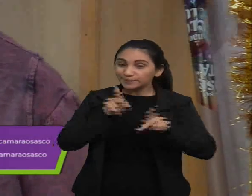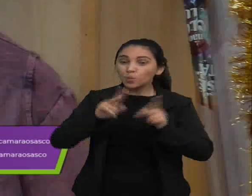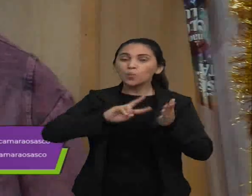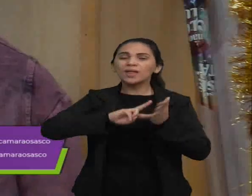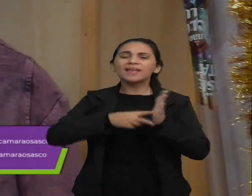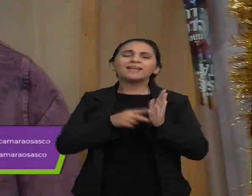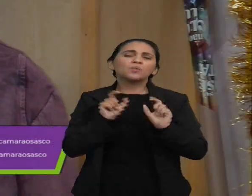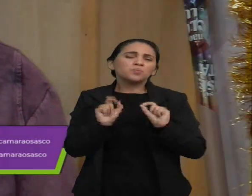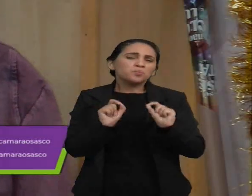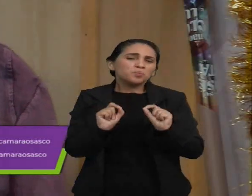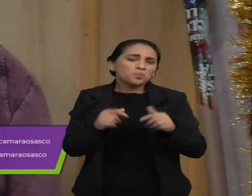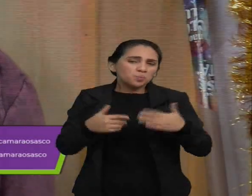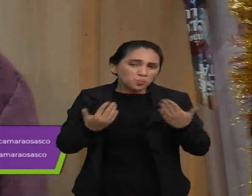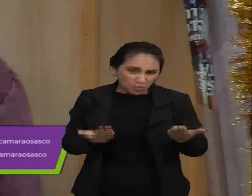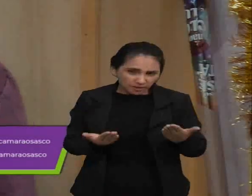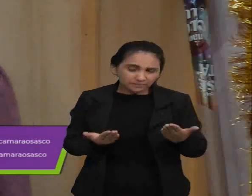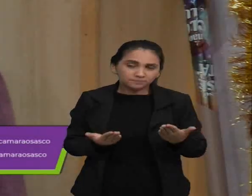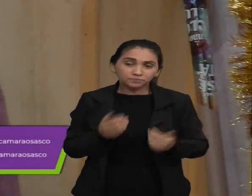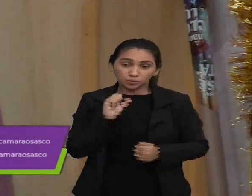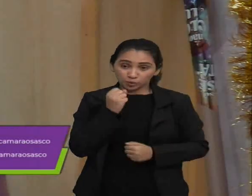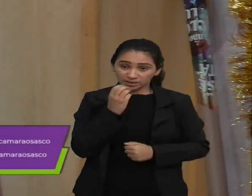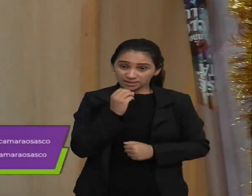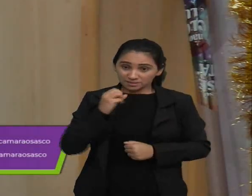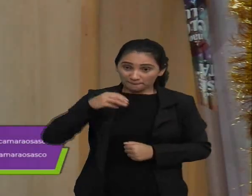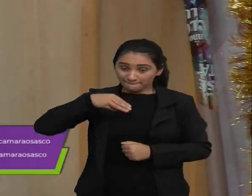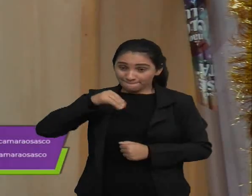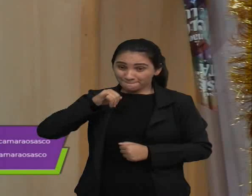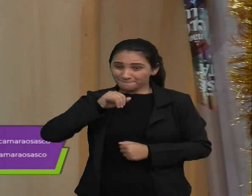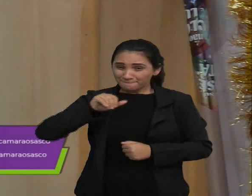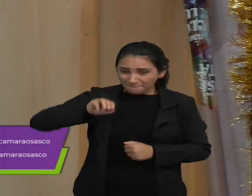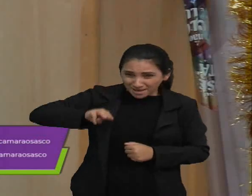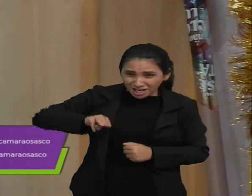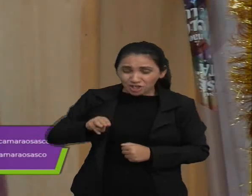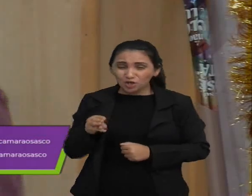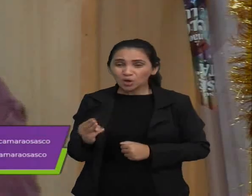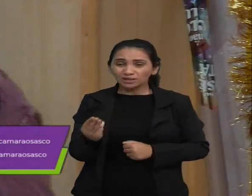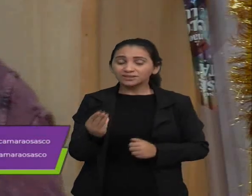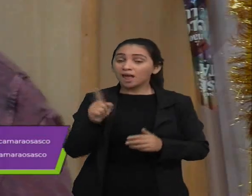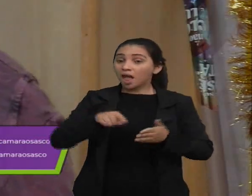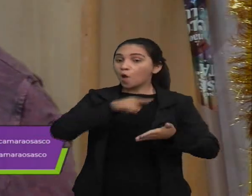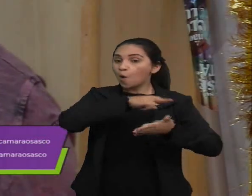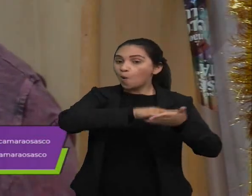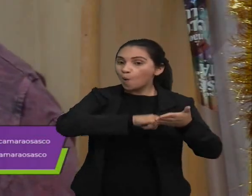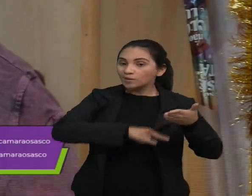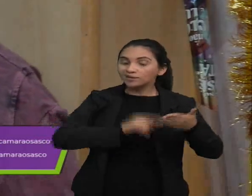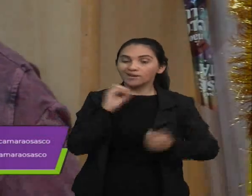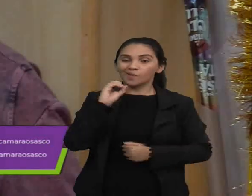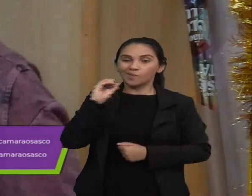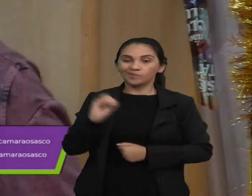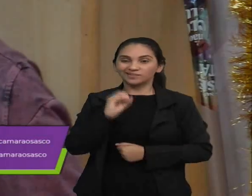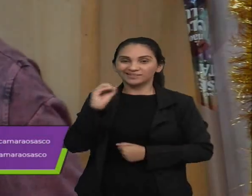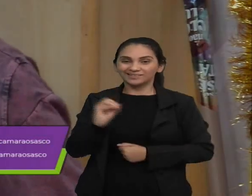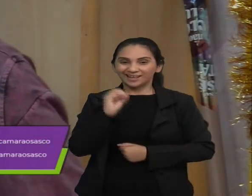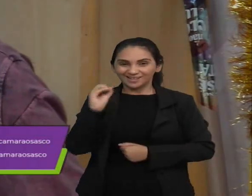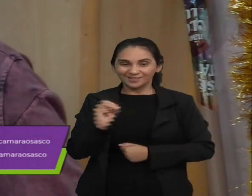isso. 800 milhões de reais é exatamente o que está no contrato de Osasco,